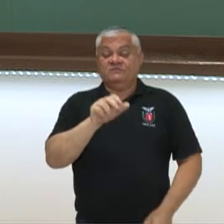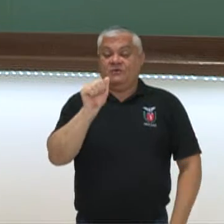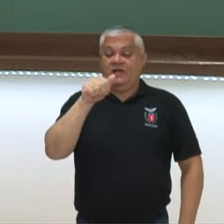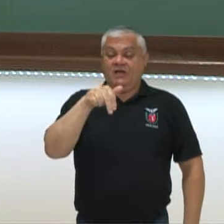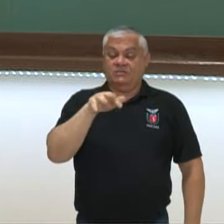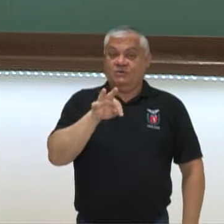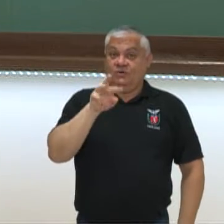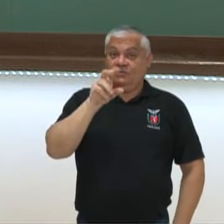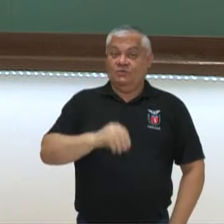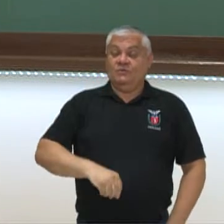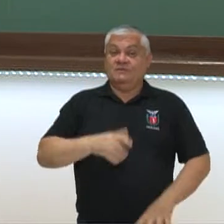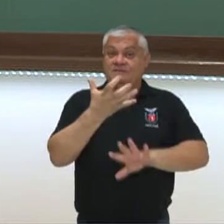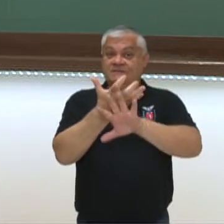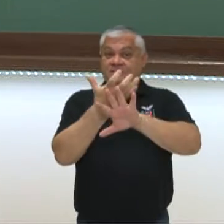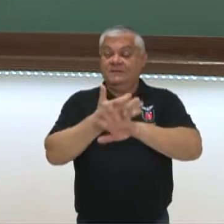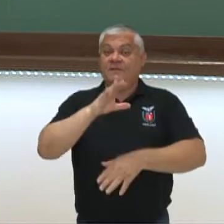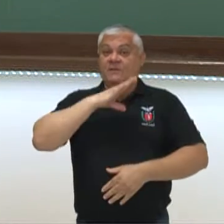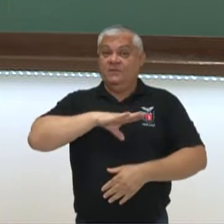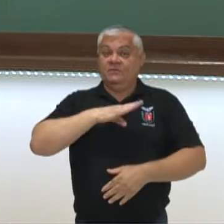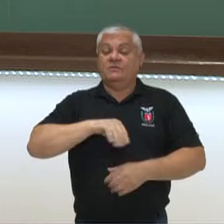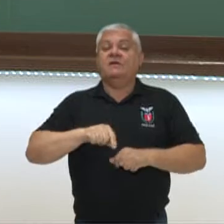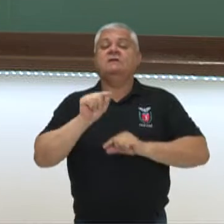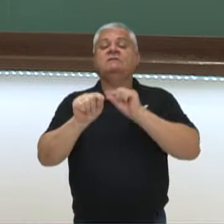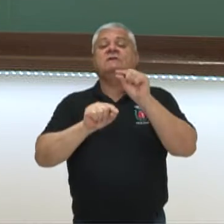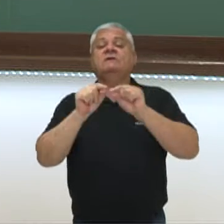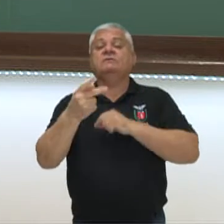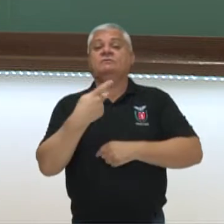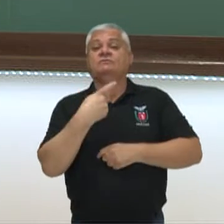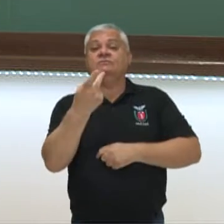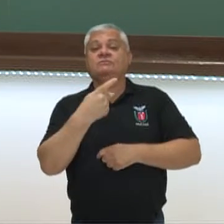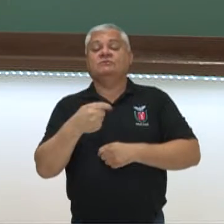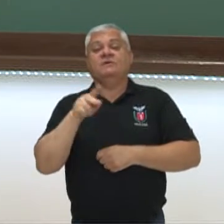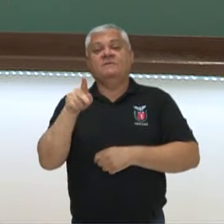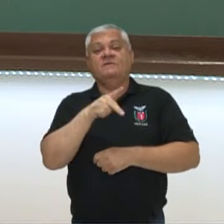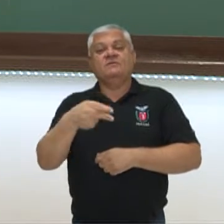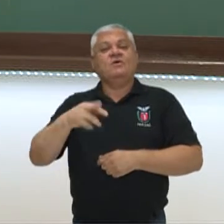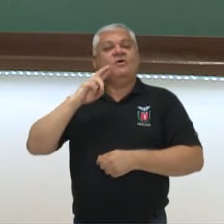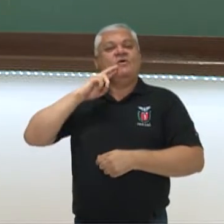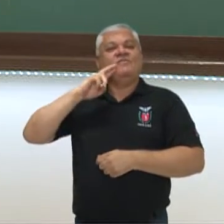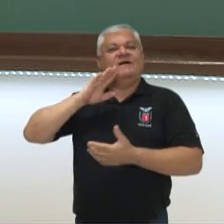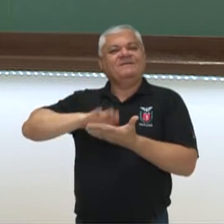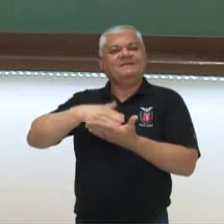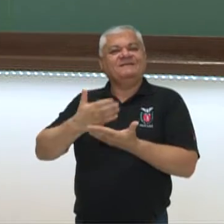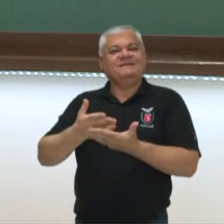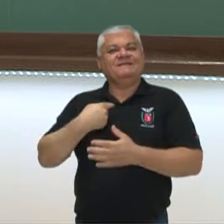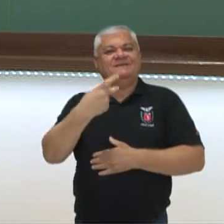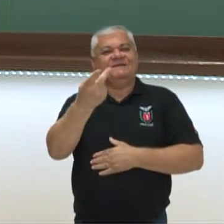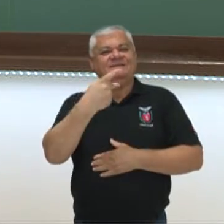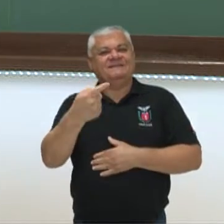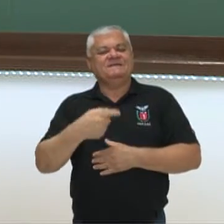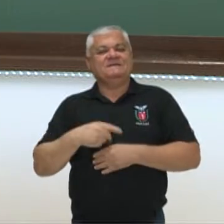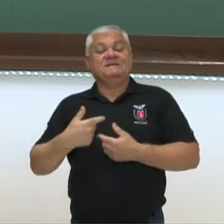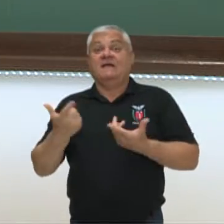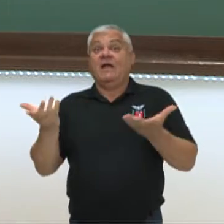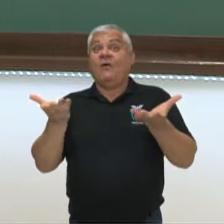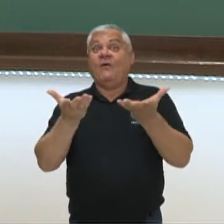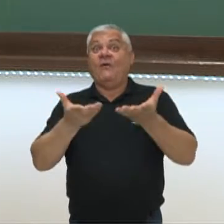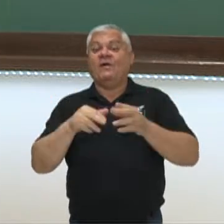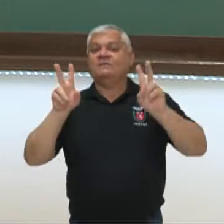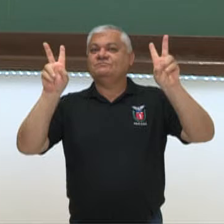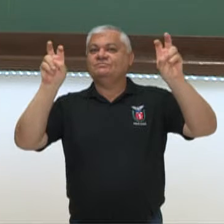Antônio, professor de língua portuguesa de vocês. Hoje estamos eu e o professor Ronaldo dirigindo esta nave que vai falar